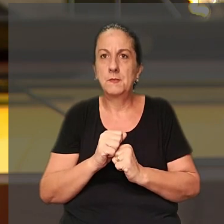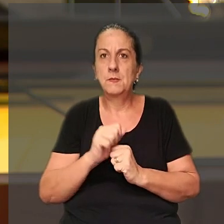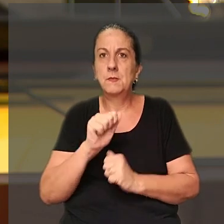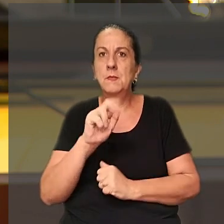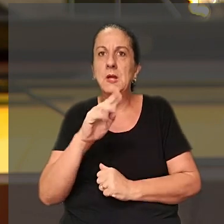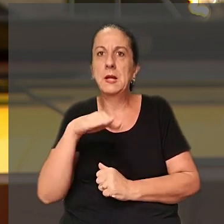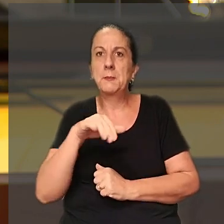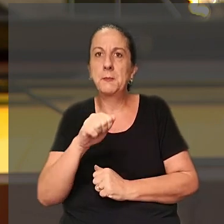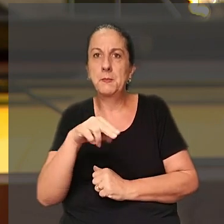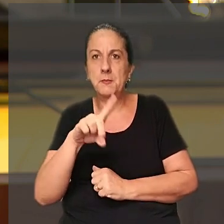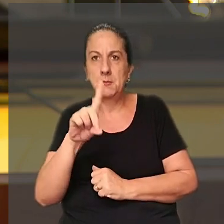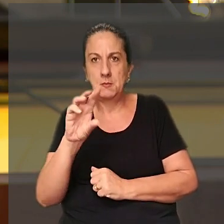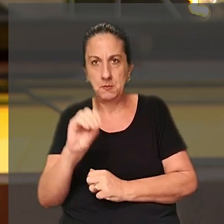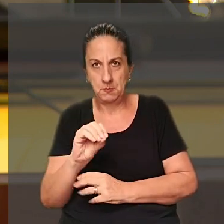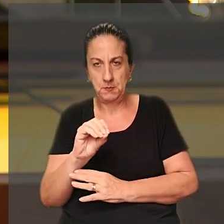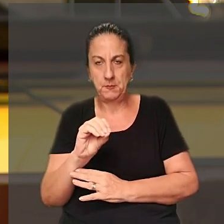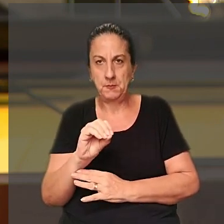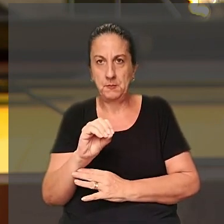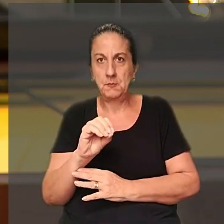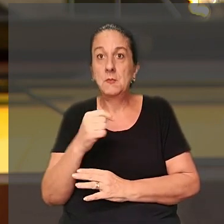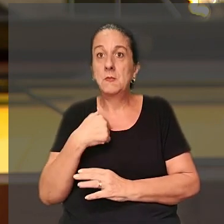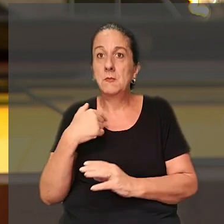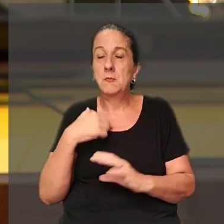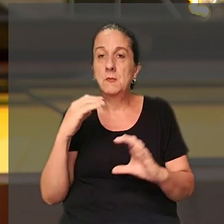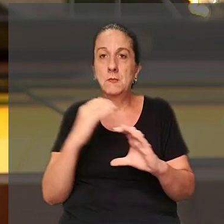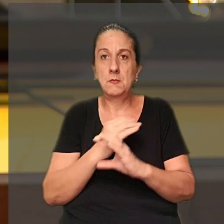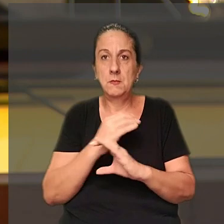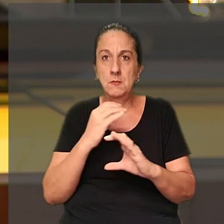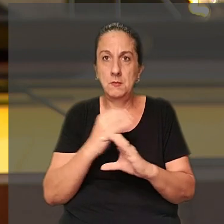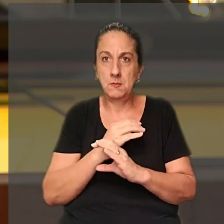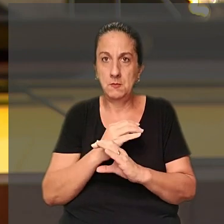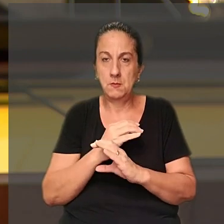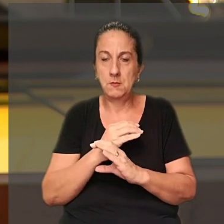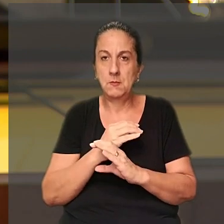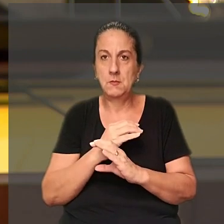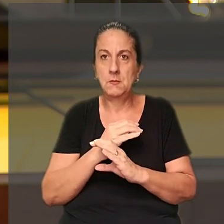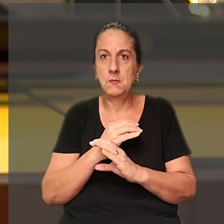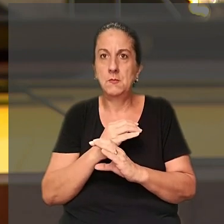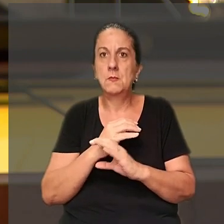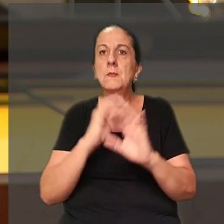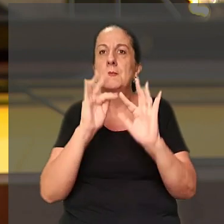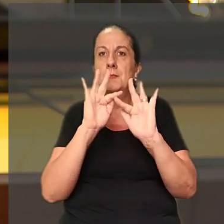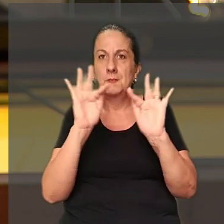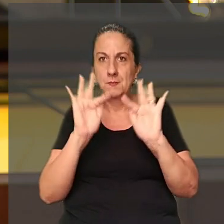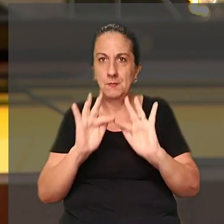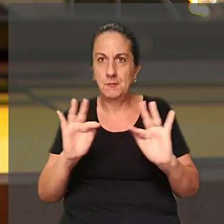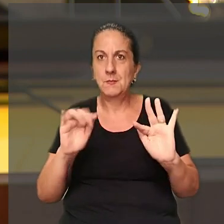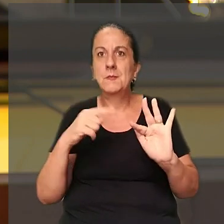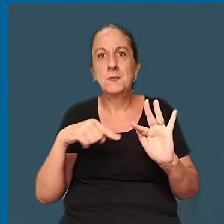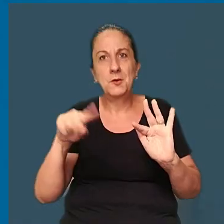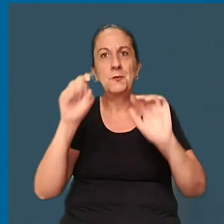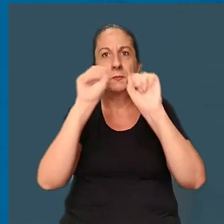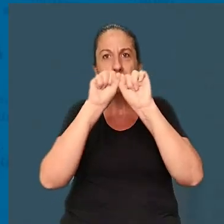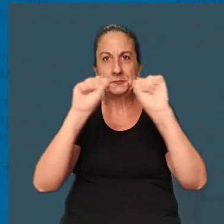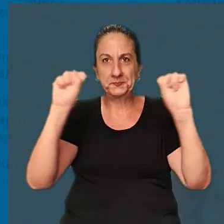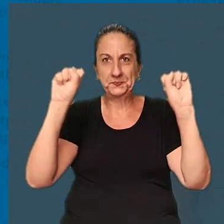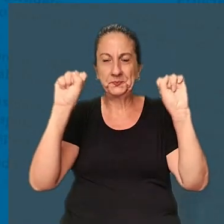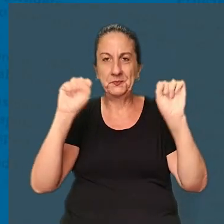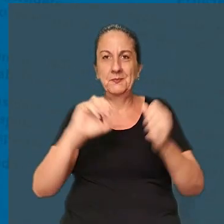Armando de Brito, eu concorri e fui feliz e vim para o tribunal.